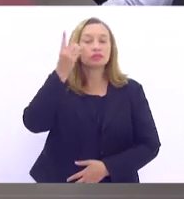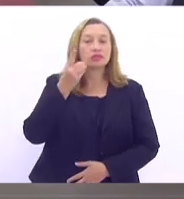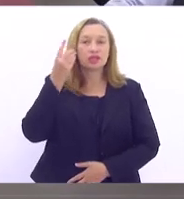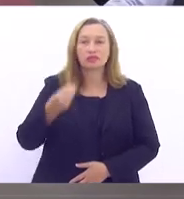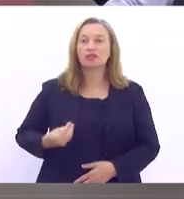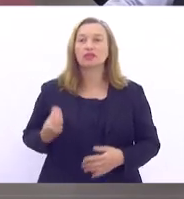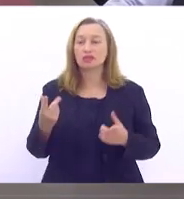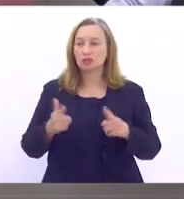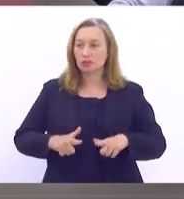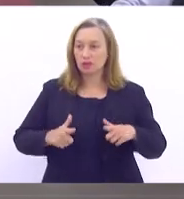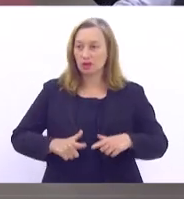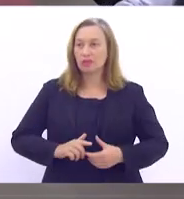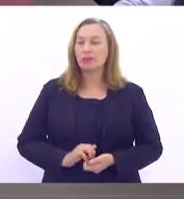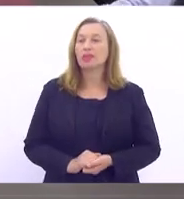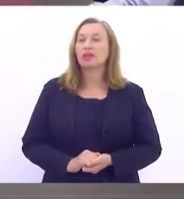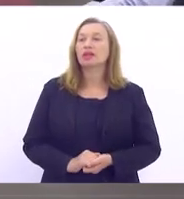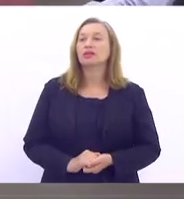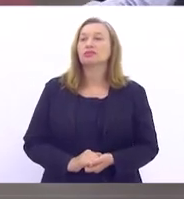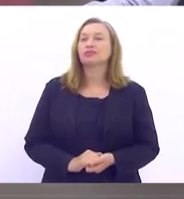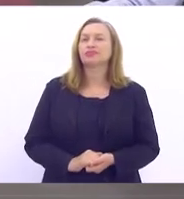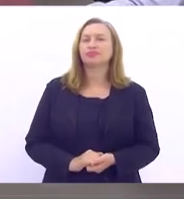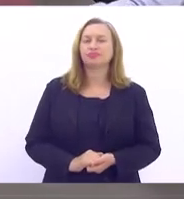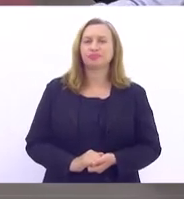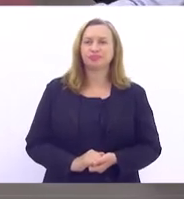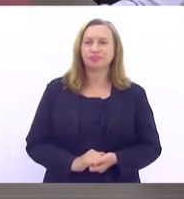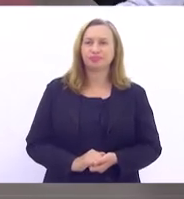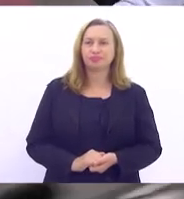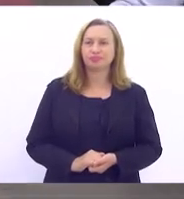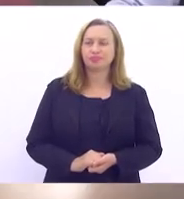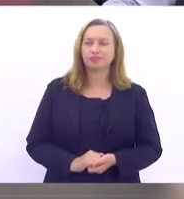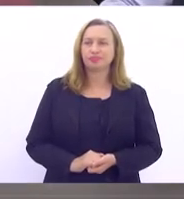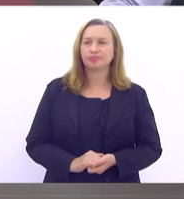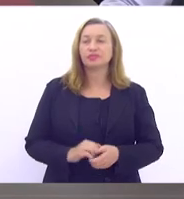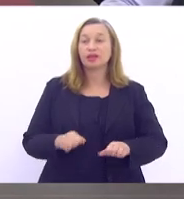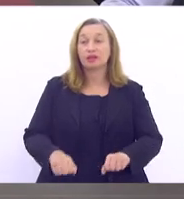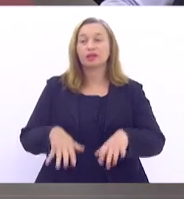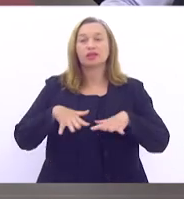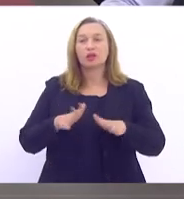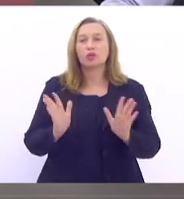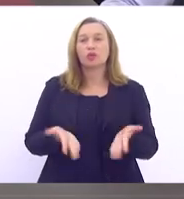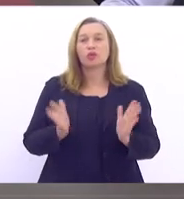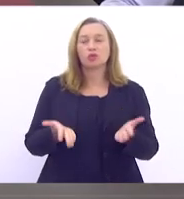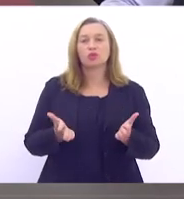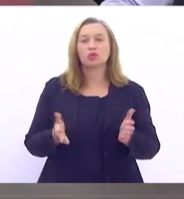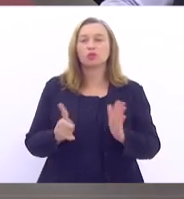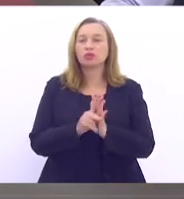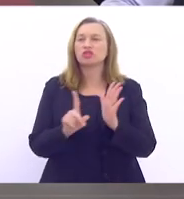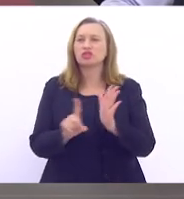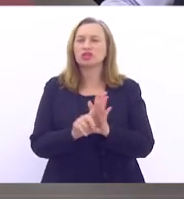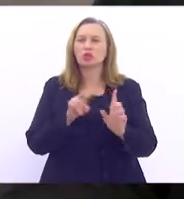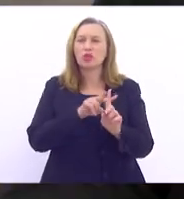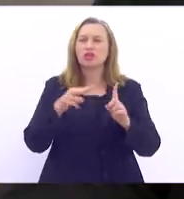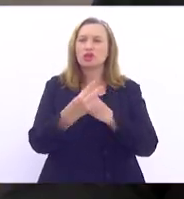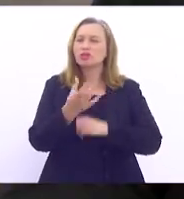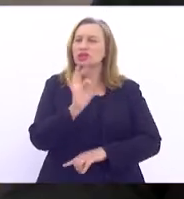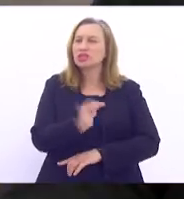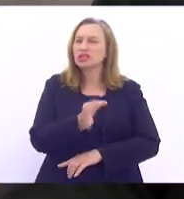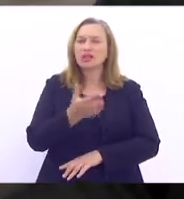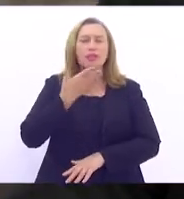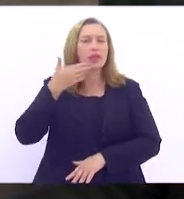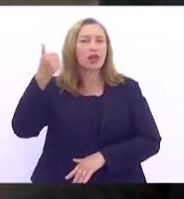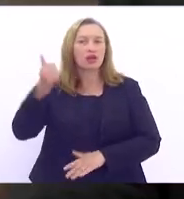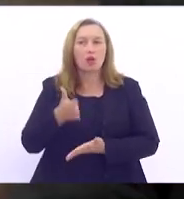presentes. Trouxemos aqui a essa plenária hoje um projeto de lei que ele visa, de fato, a gente